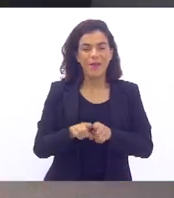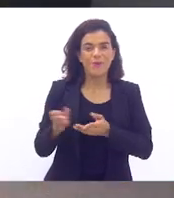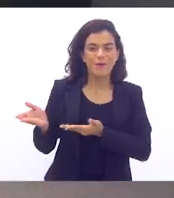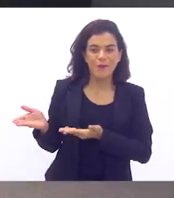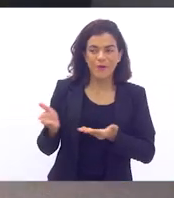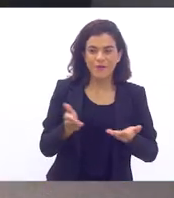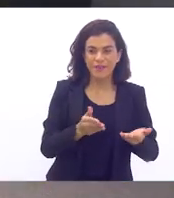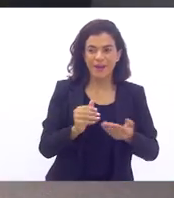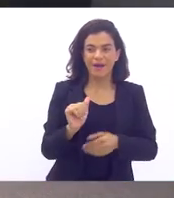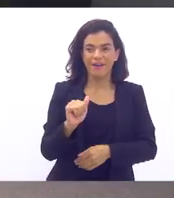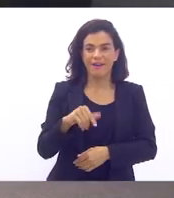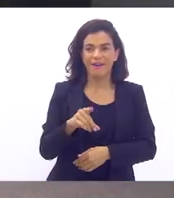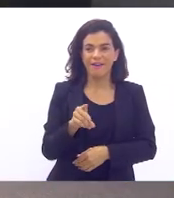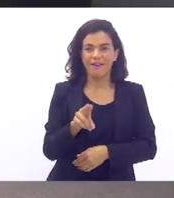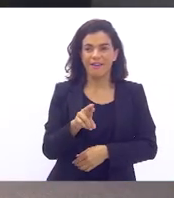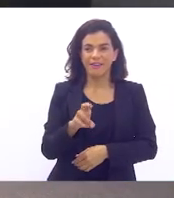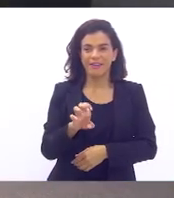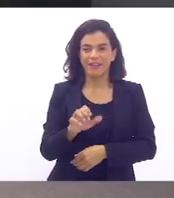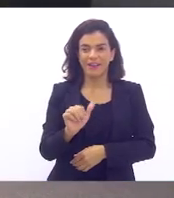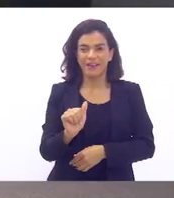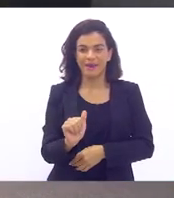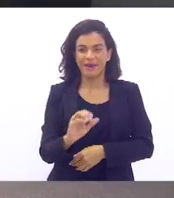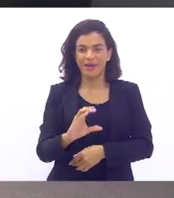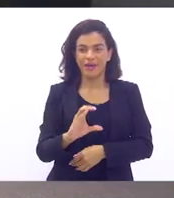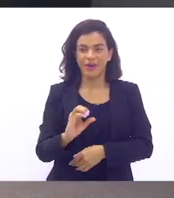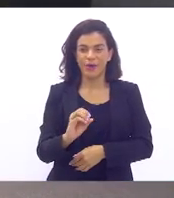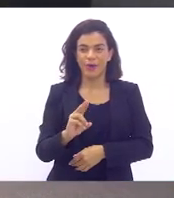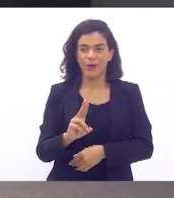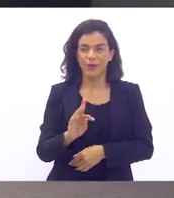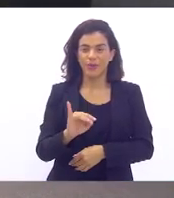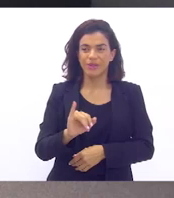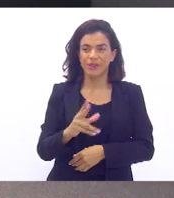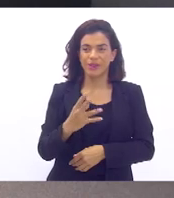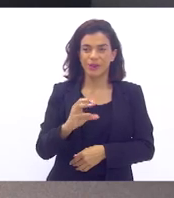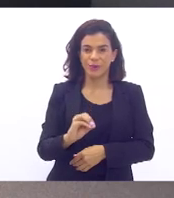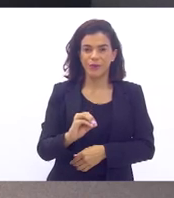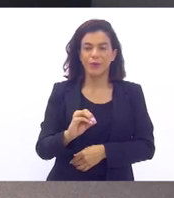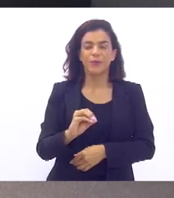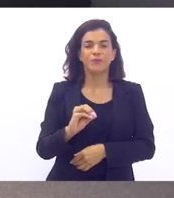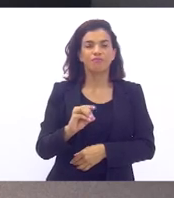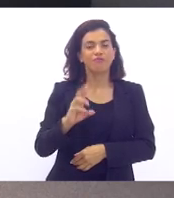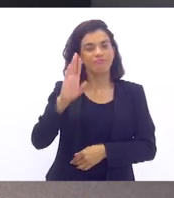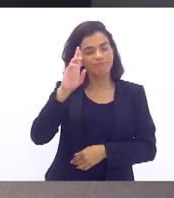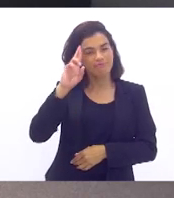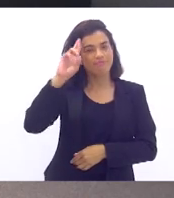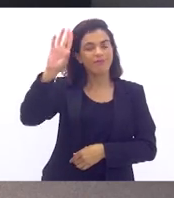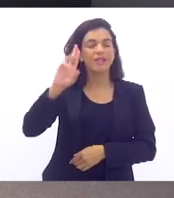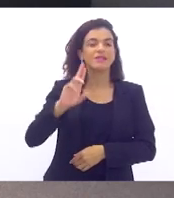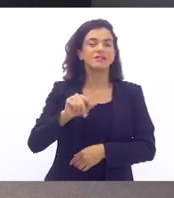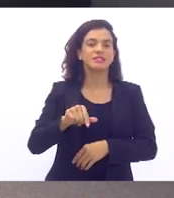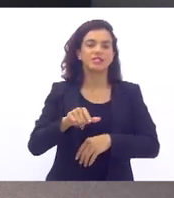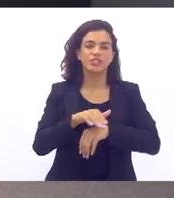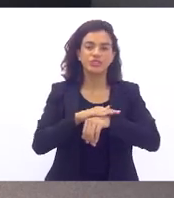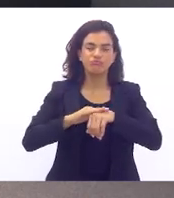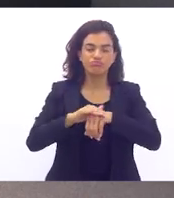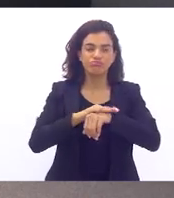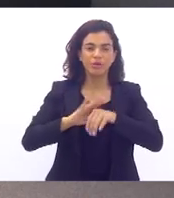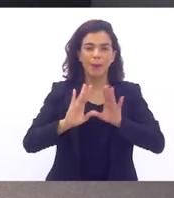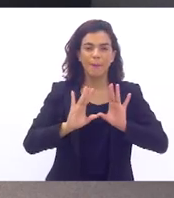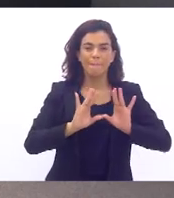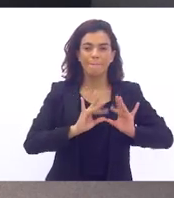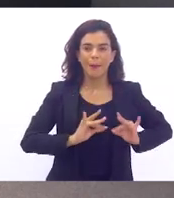a Andréia Coutinho da Sociedade Brasileira de enfermagem de feridas estética Aline Rego da